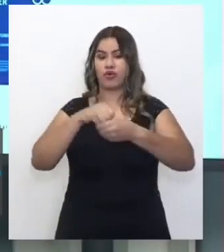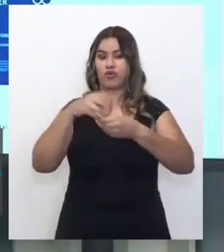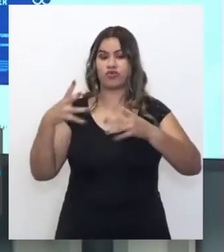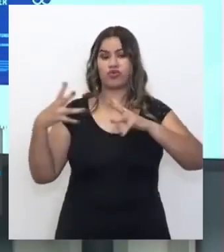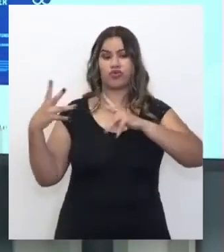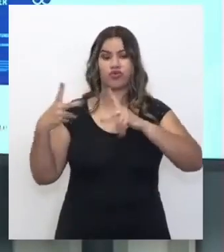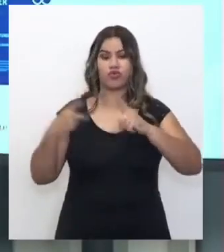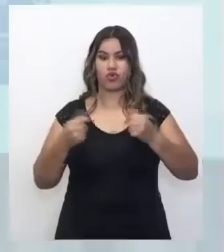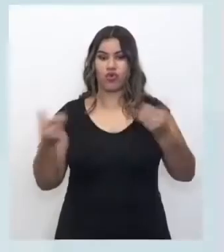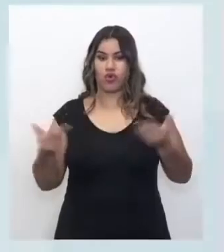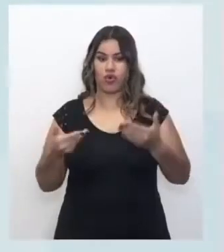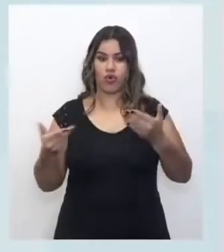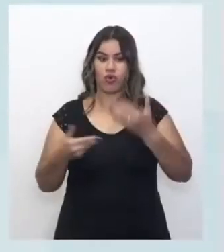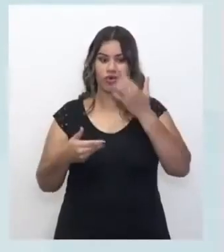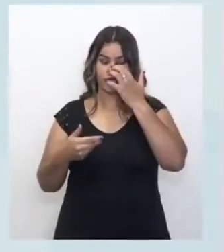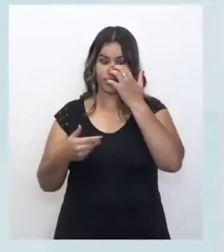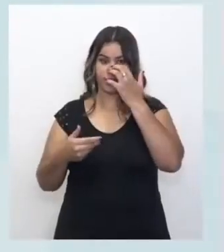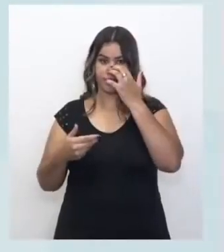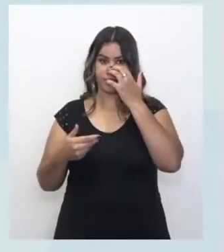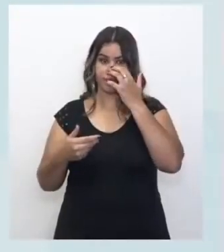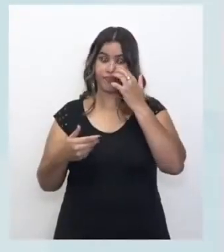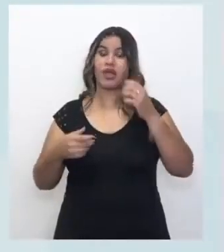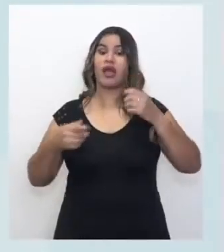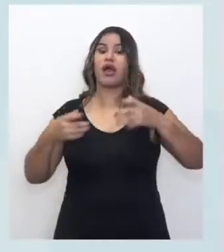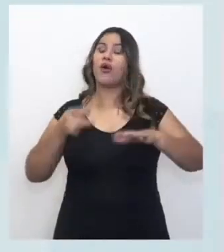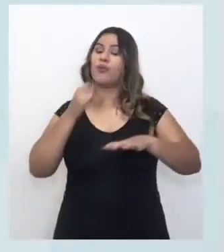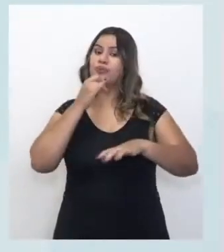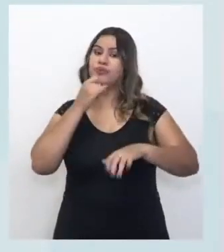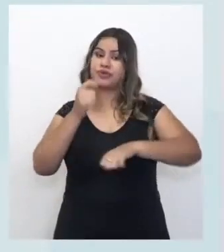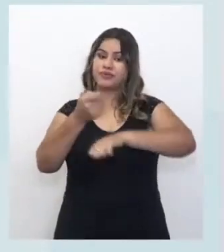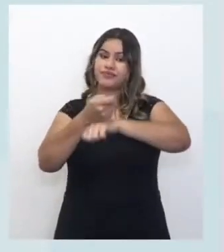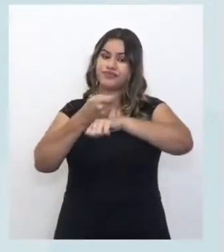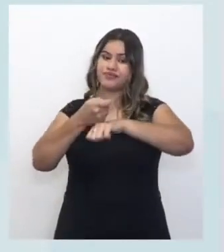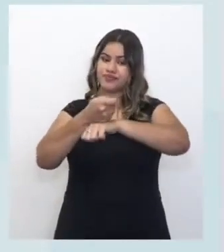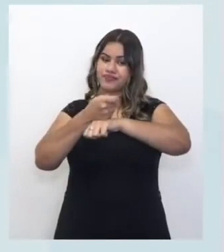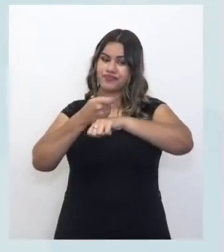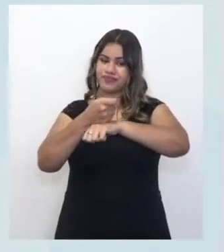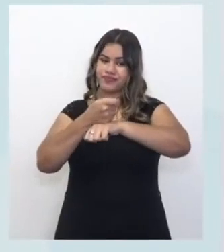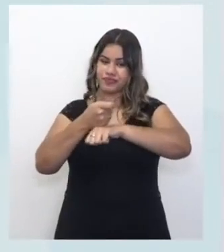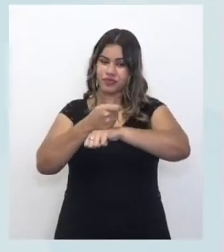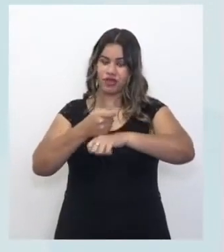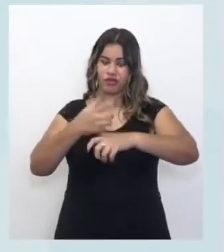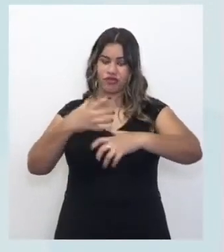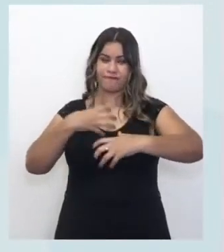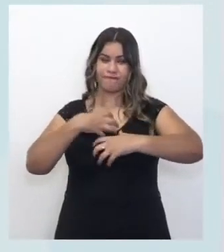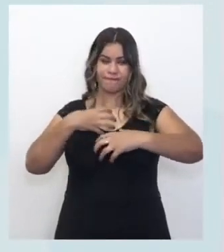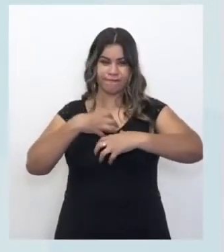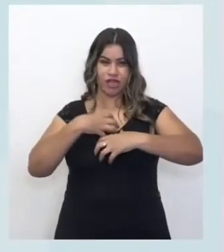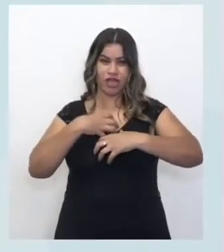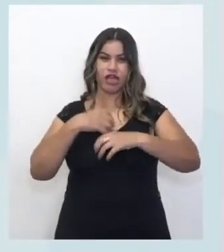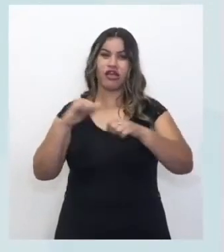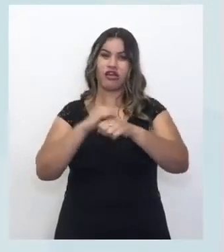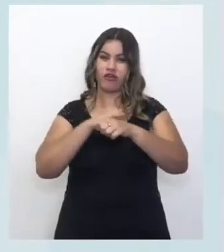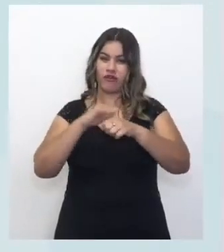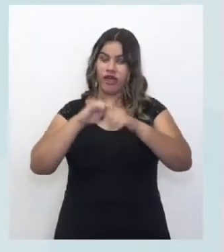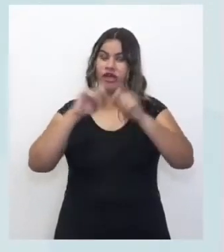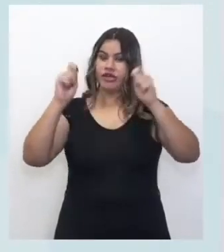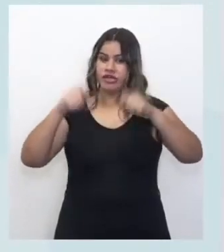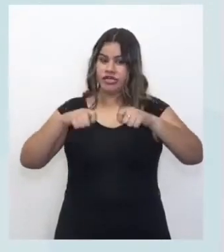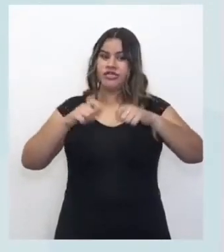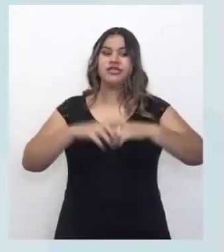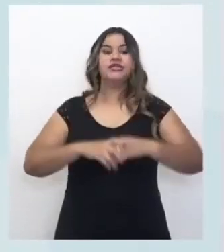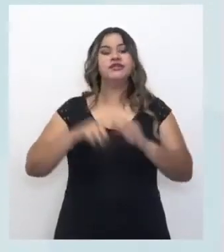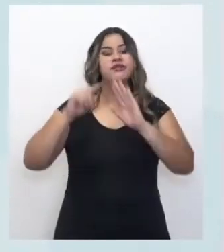né? A importância do uso dos adjetivos na descrição para criar efeito de sentido, análise das